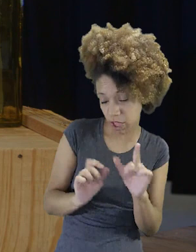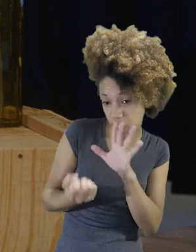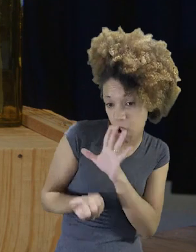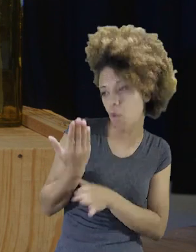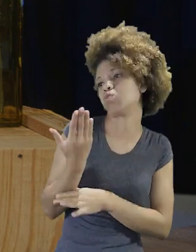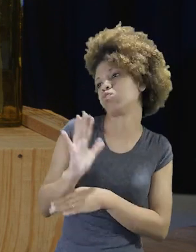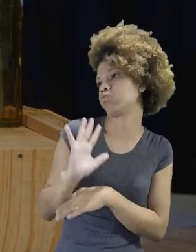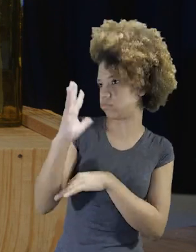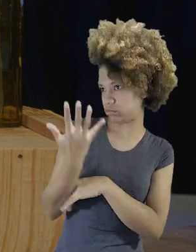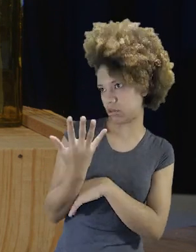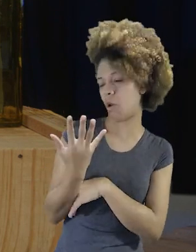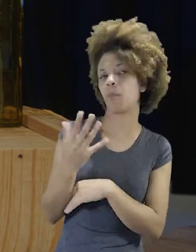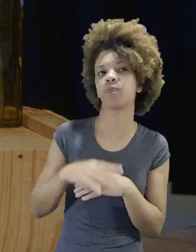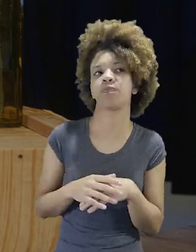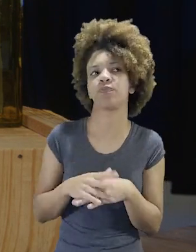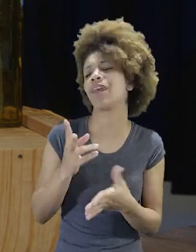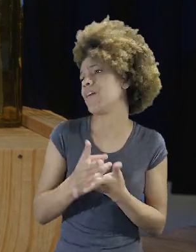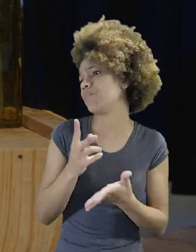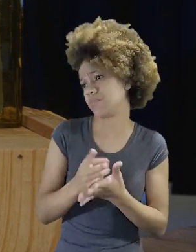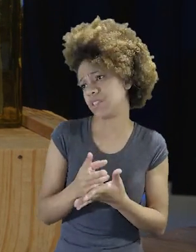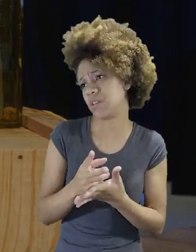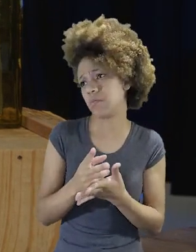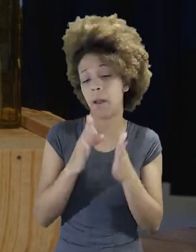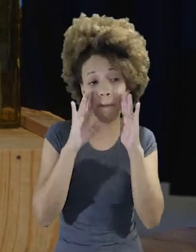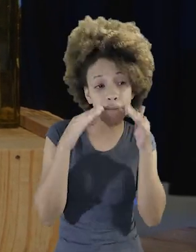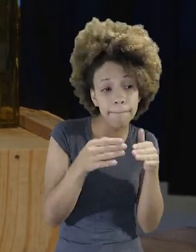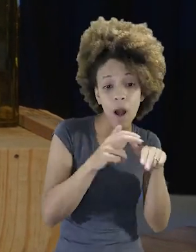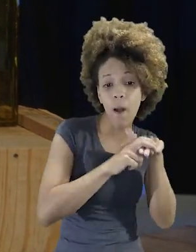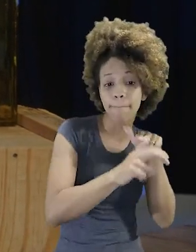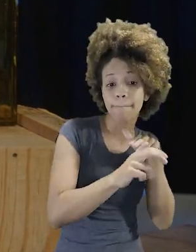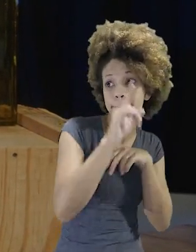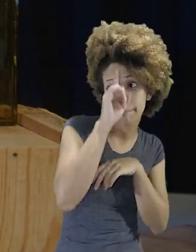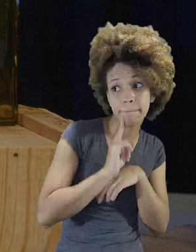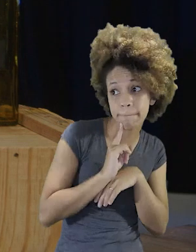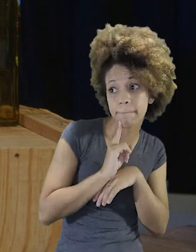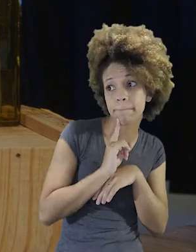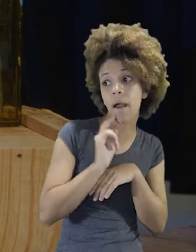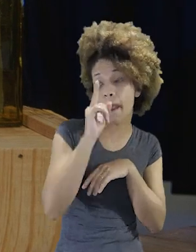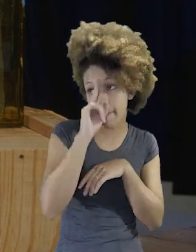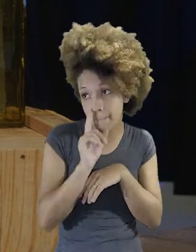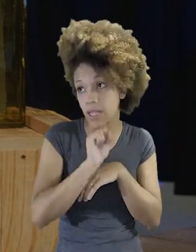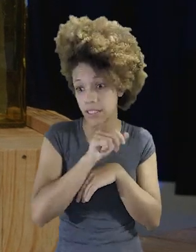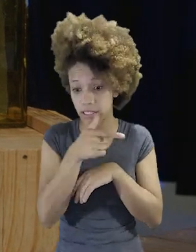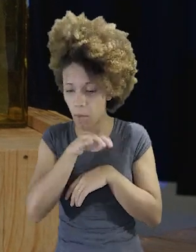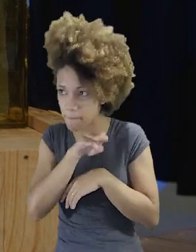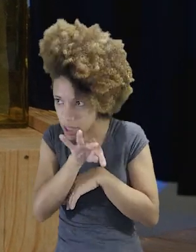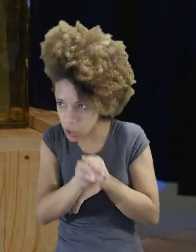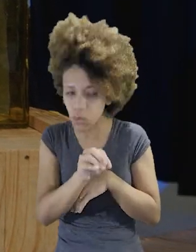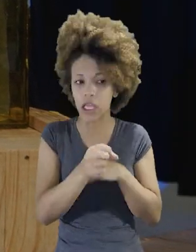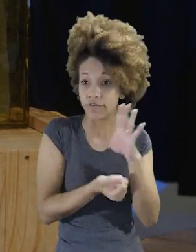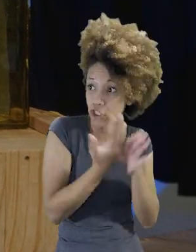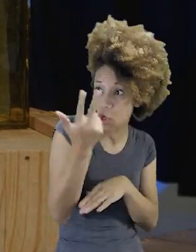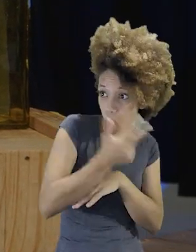cena a cena surgiu os olhos sempre vão para para Estação São Bento né São Bento é sempre considerado o berço do do